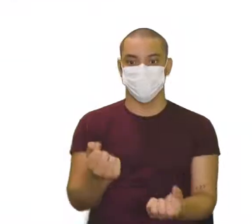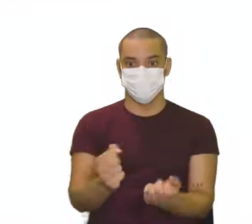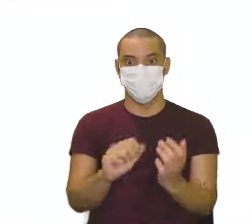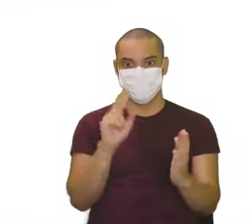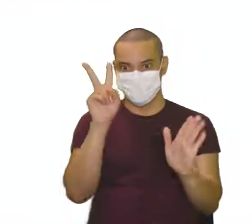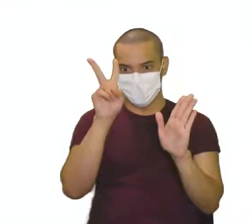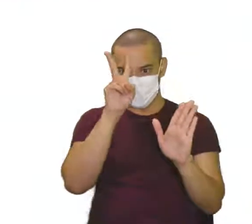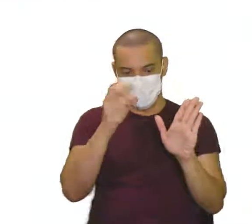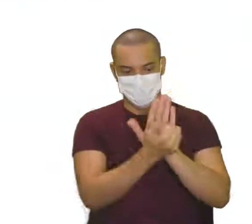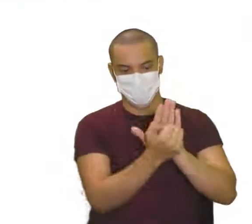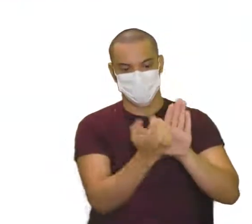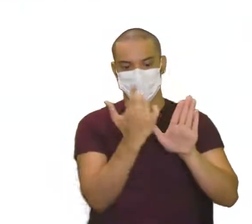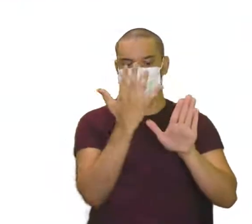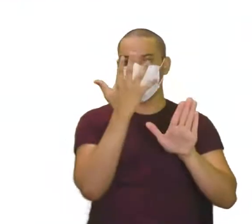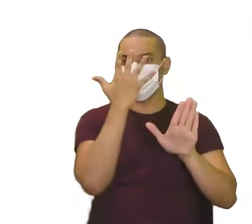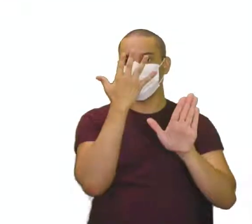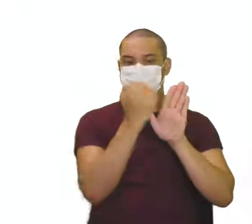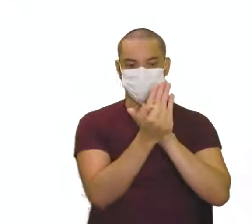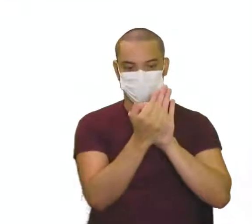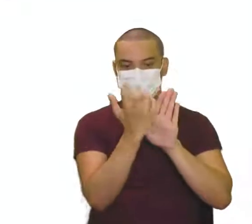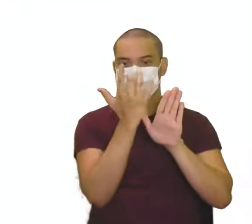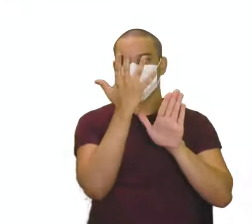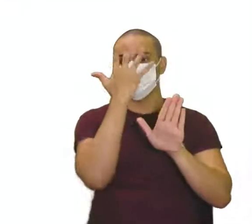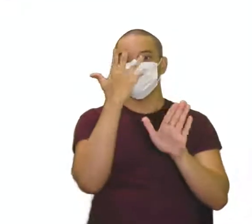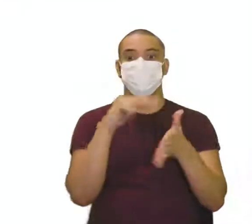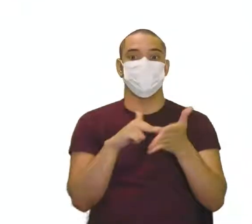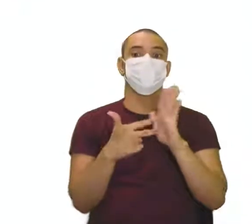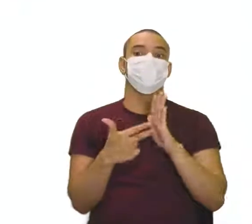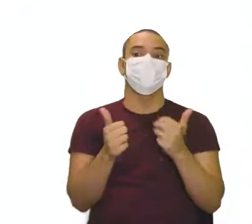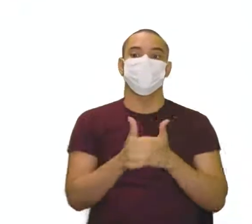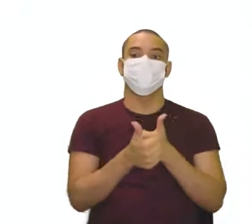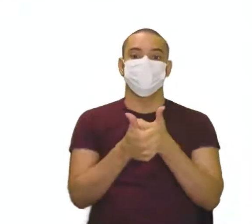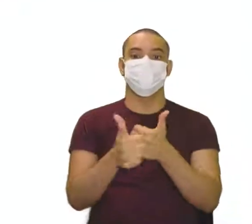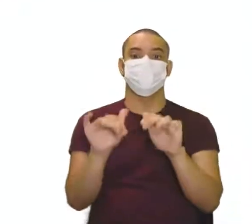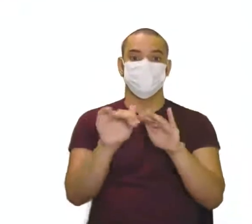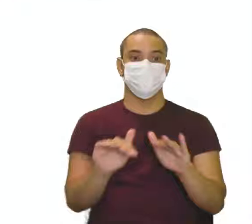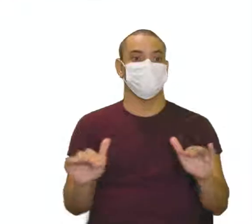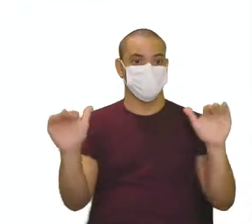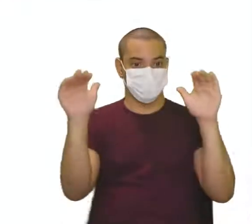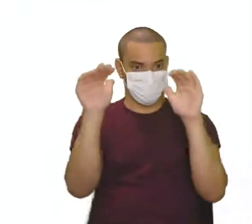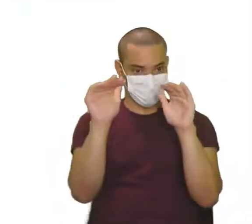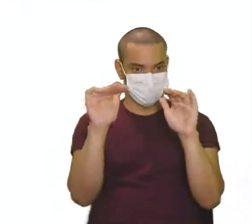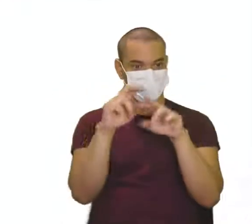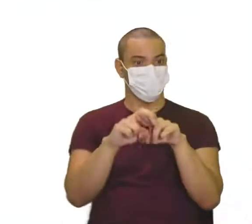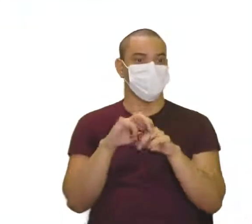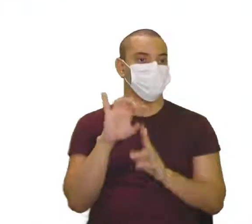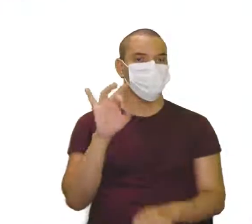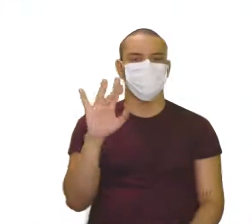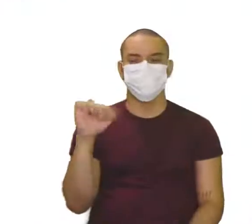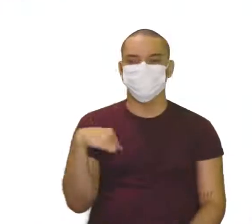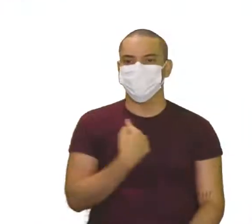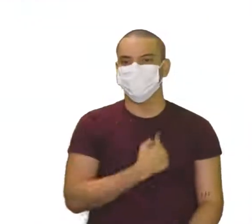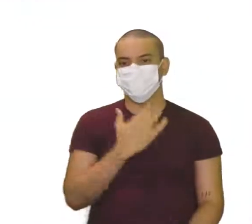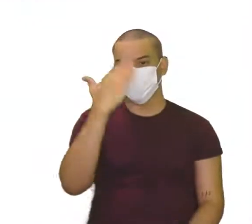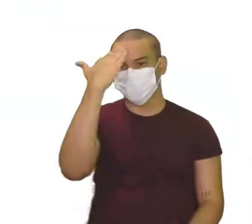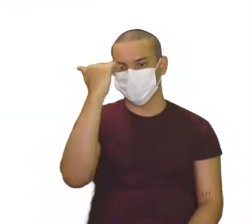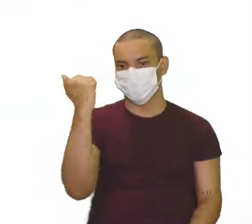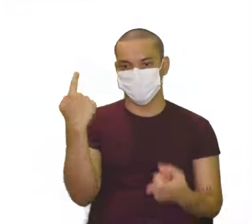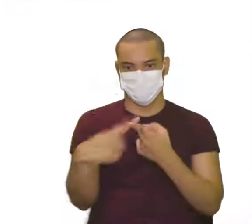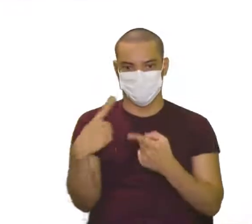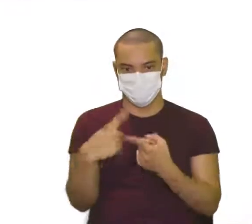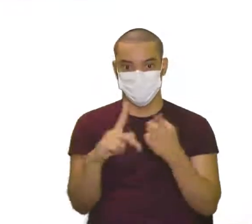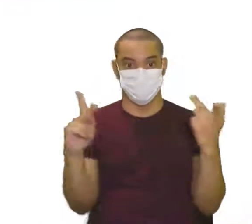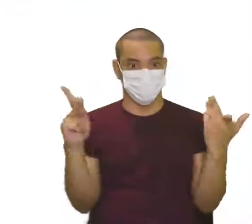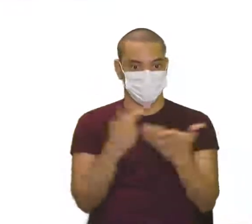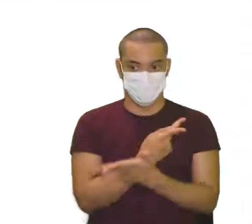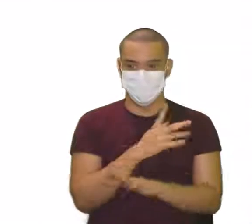rosto. E na região 3, o vetor campo elétrico se dirige para cima, ok? Só para a gente ver o porquê que o elétron